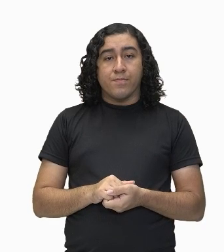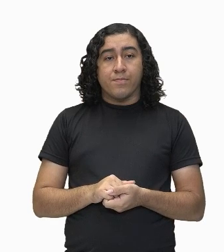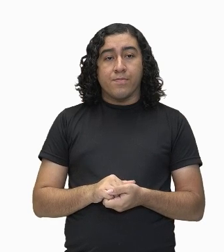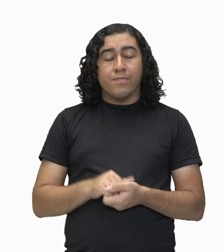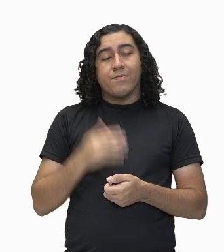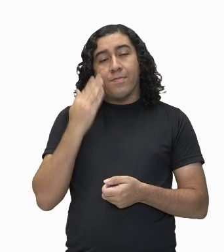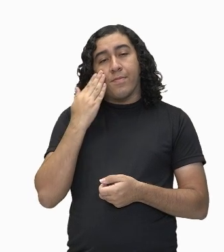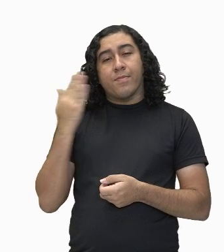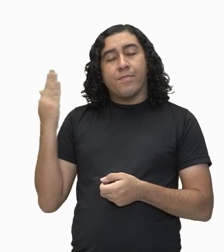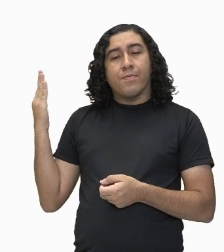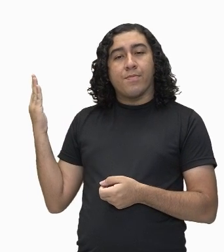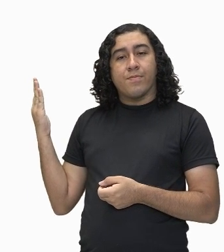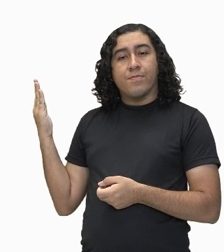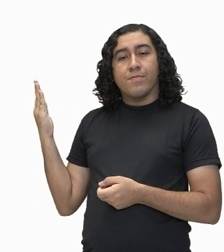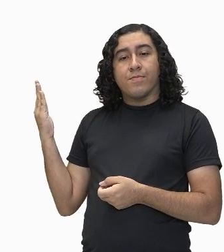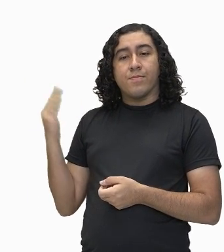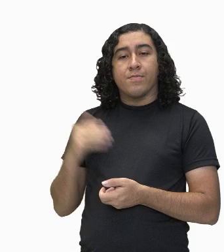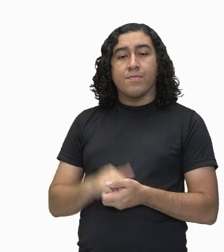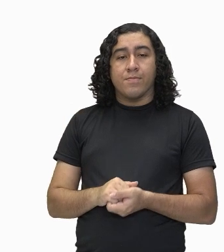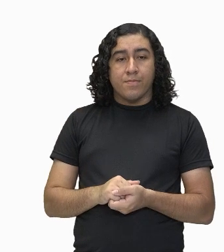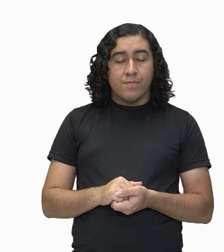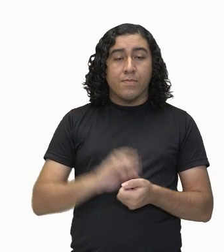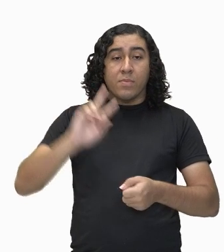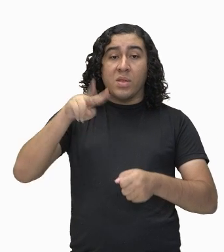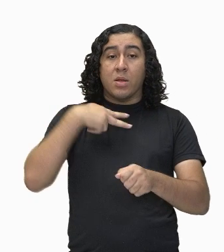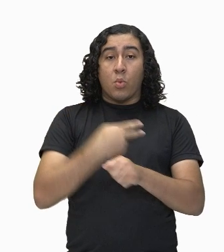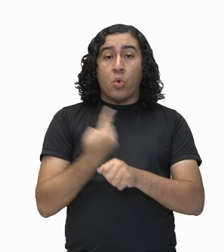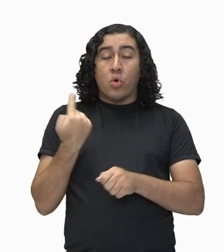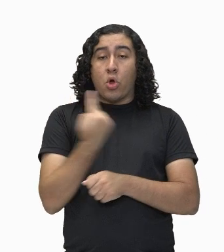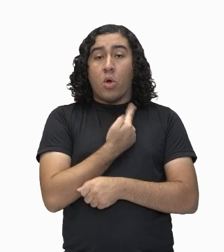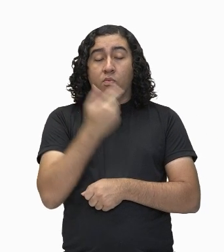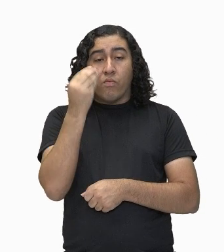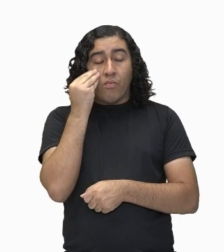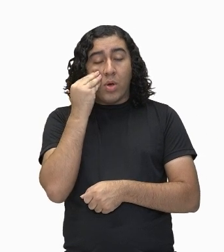agora, e que depois a gente vai falar de cada um deles.